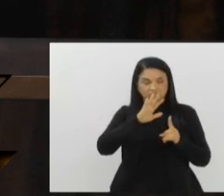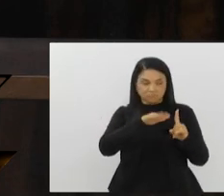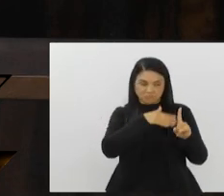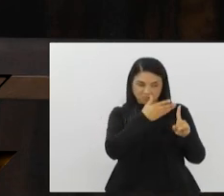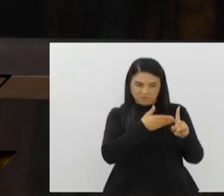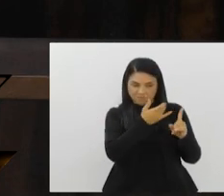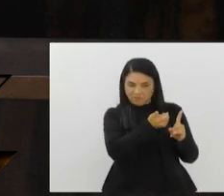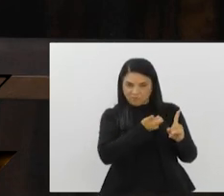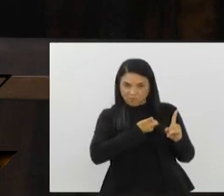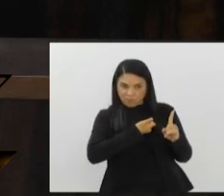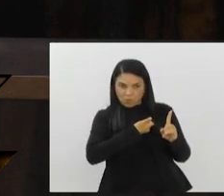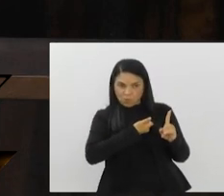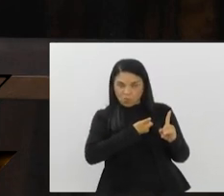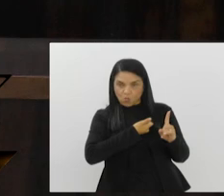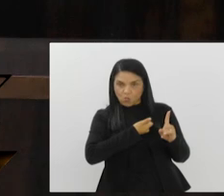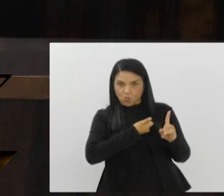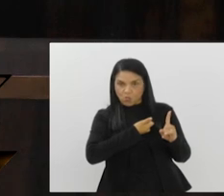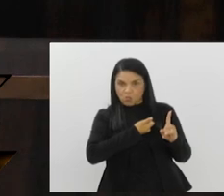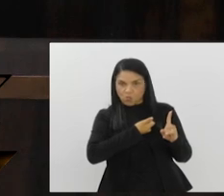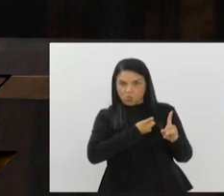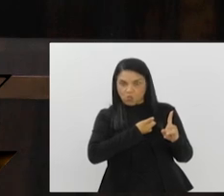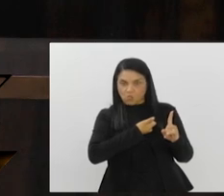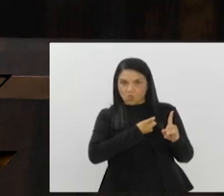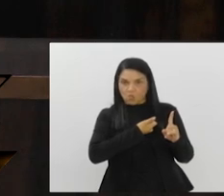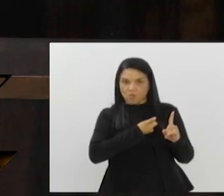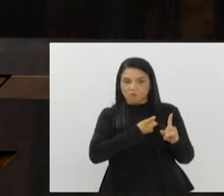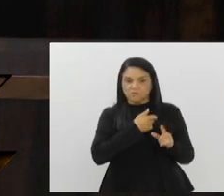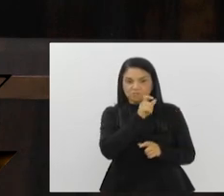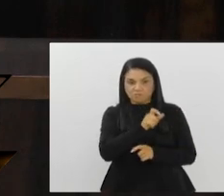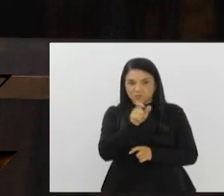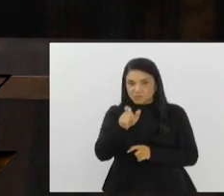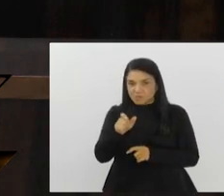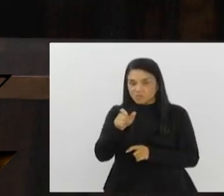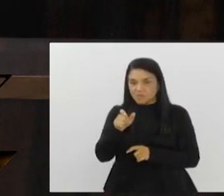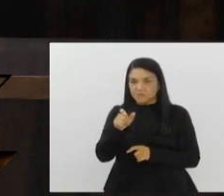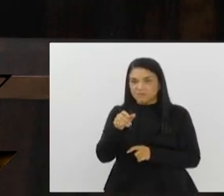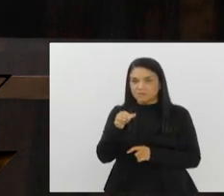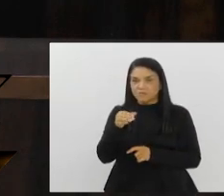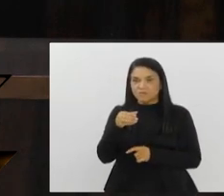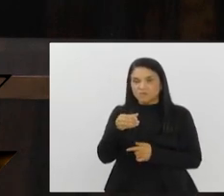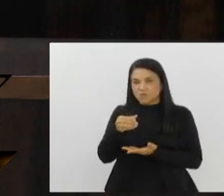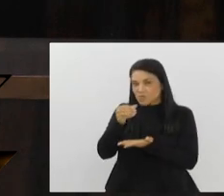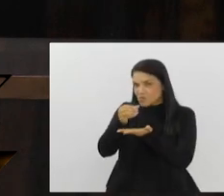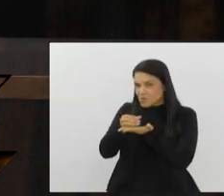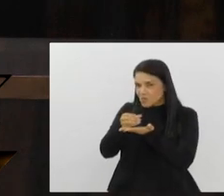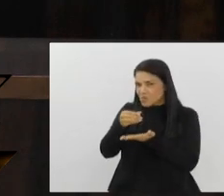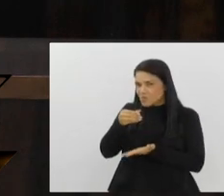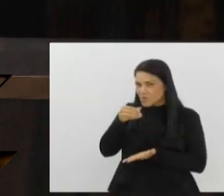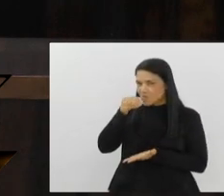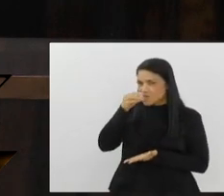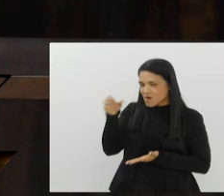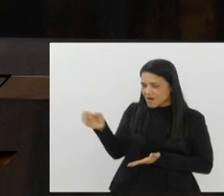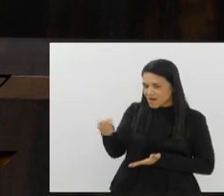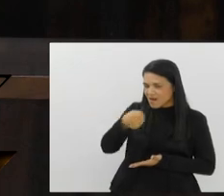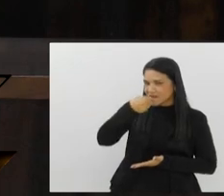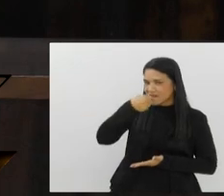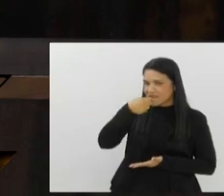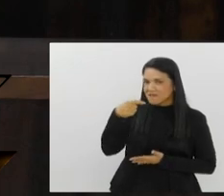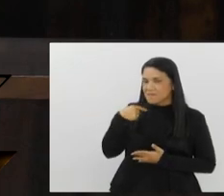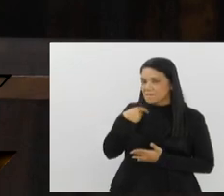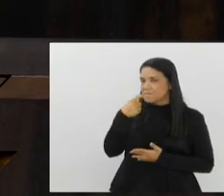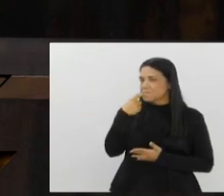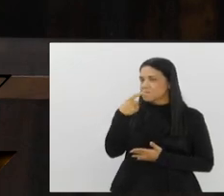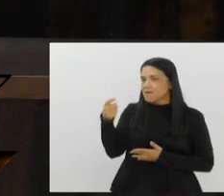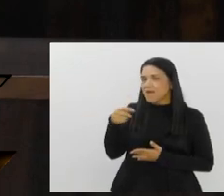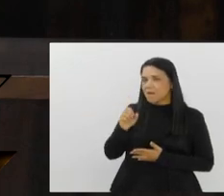há uma intenção das pessoas tomarem um copinho num bar aqui próximo que ele mesmo vai explicar isso como é